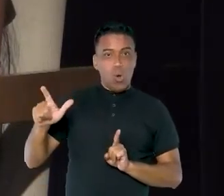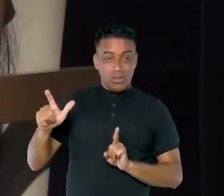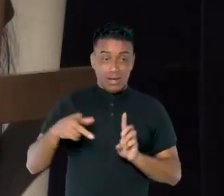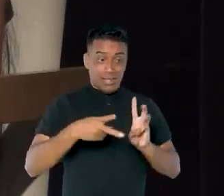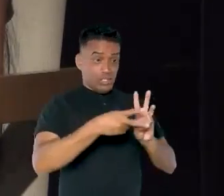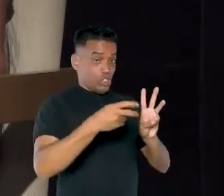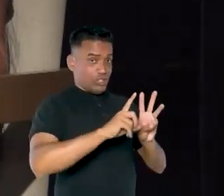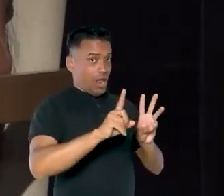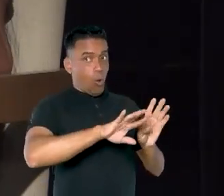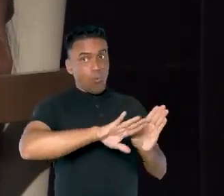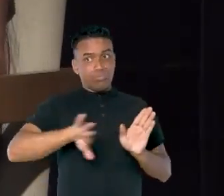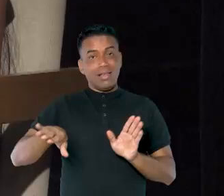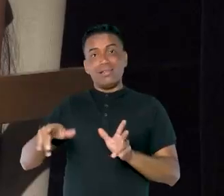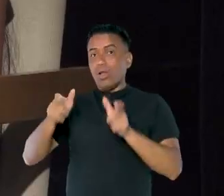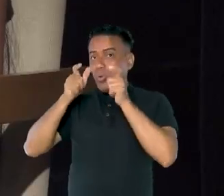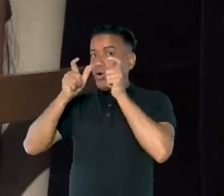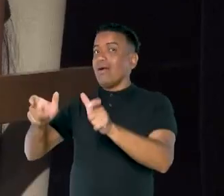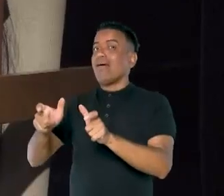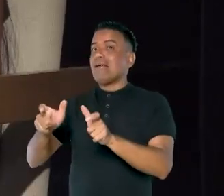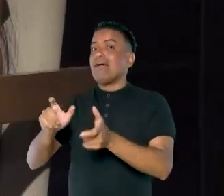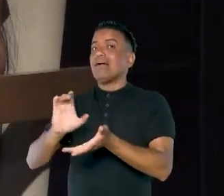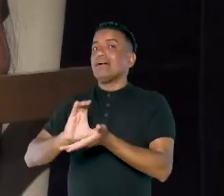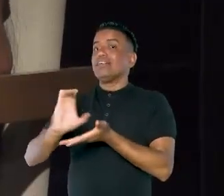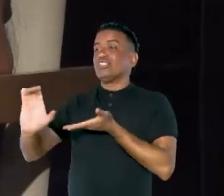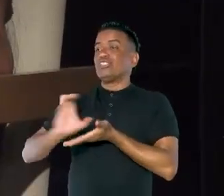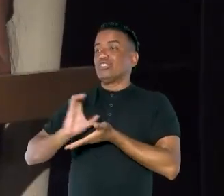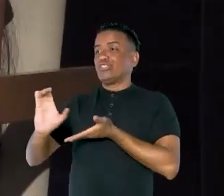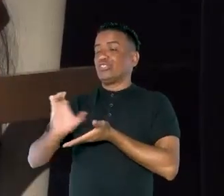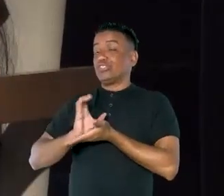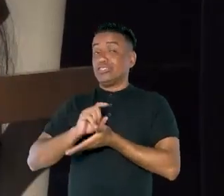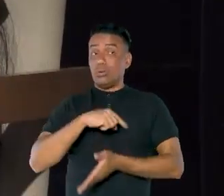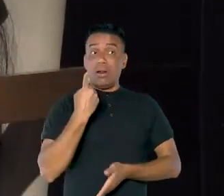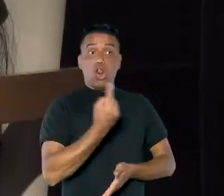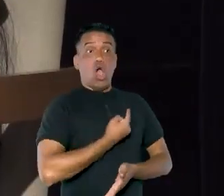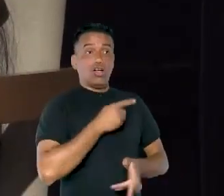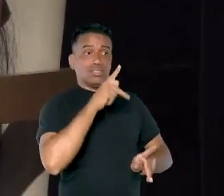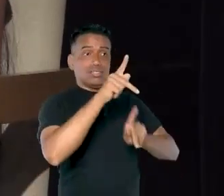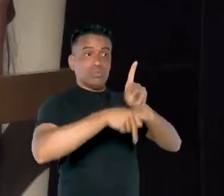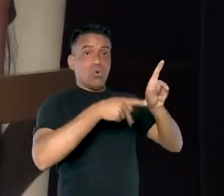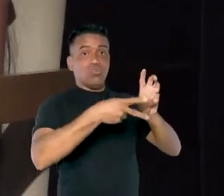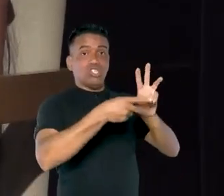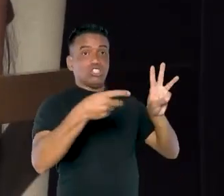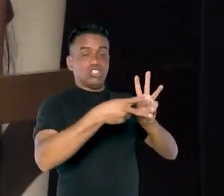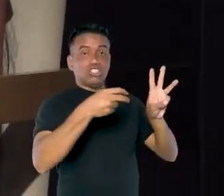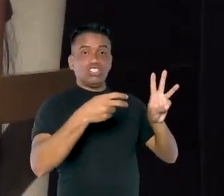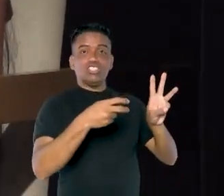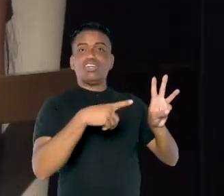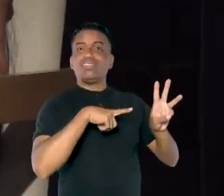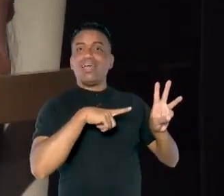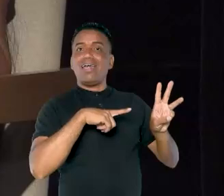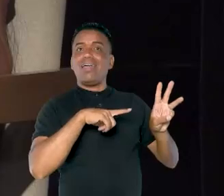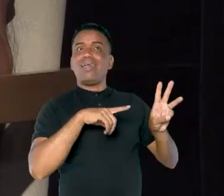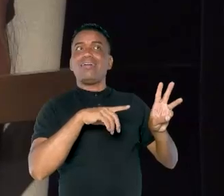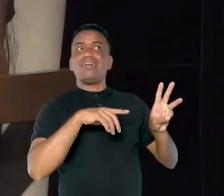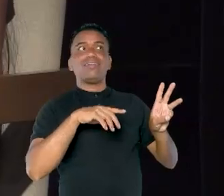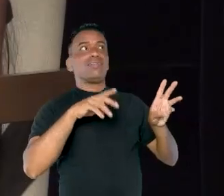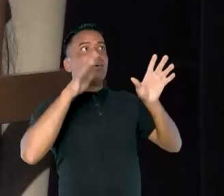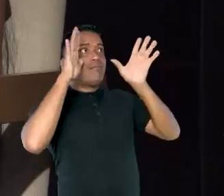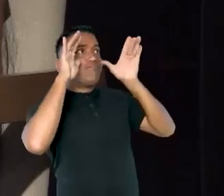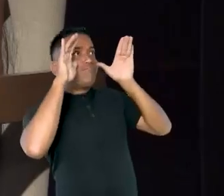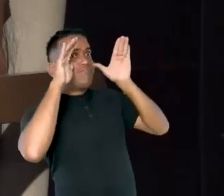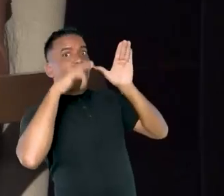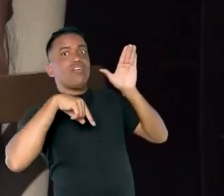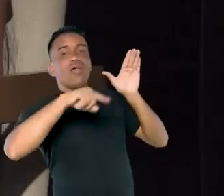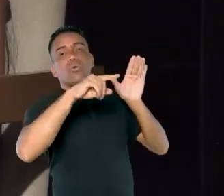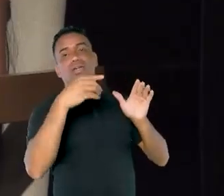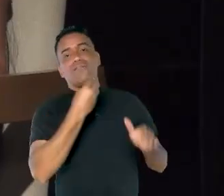dinheiro. Agora, para nós indígenas, tudo o que a gente tem ao nosso redor é vida. Tudo o que a gente tem ao